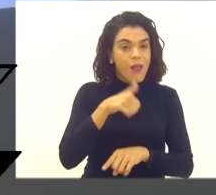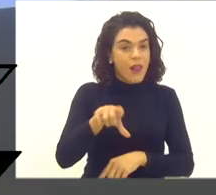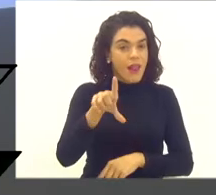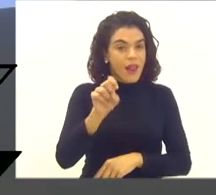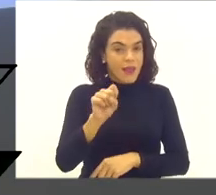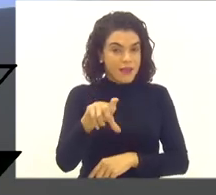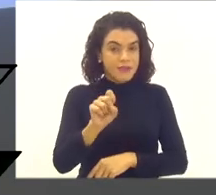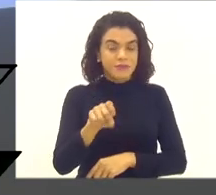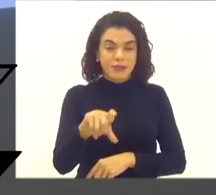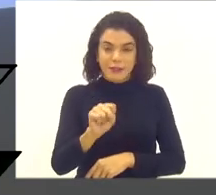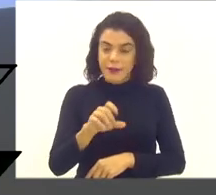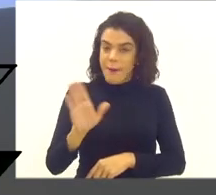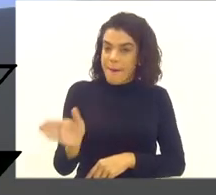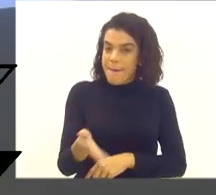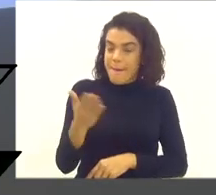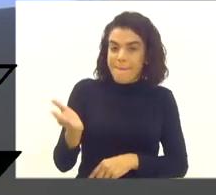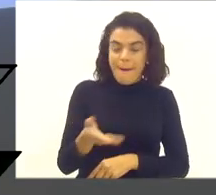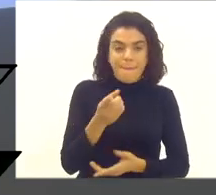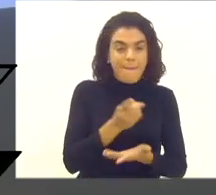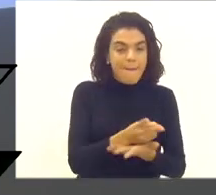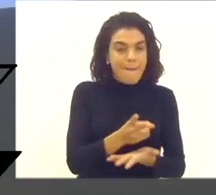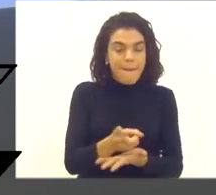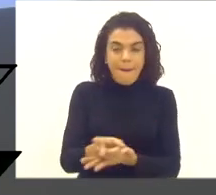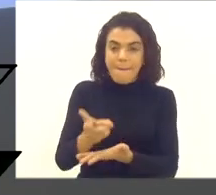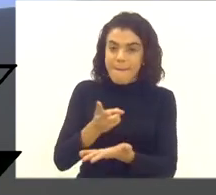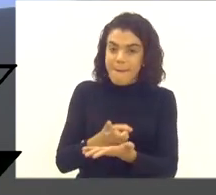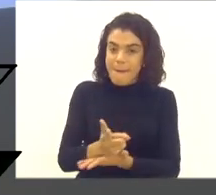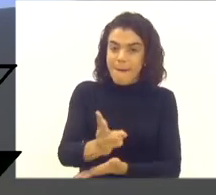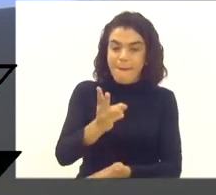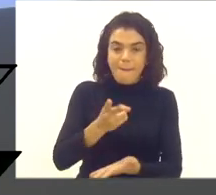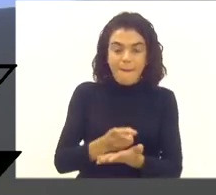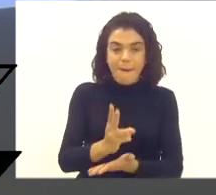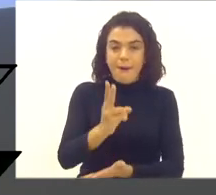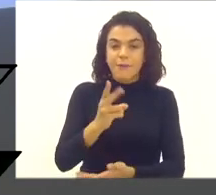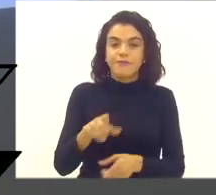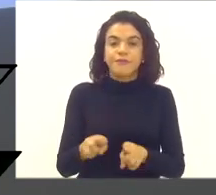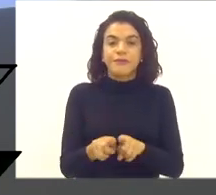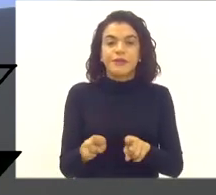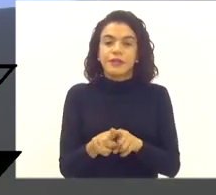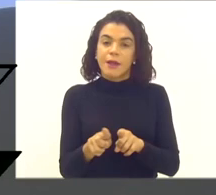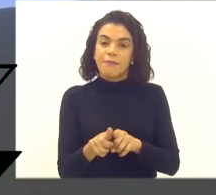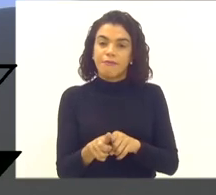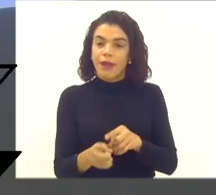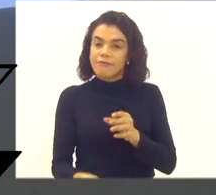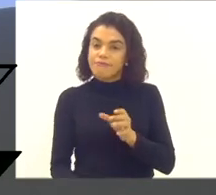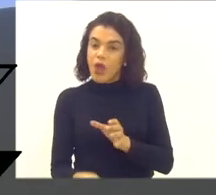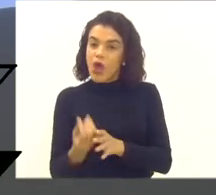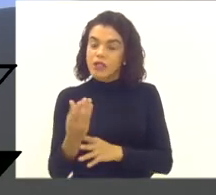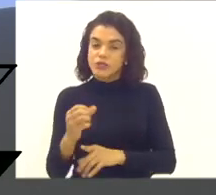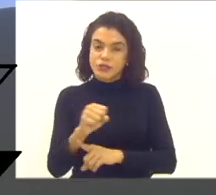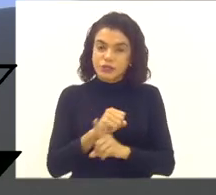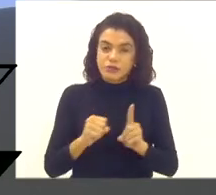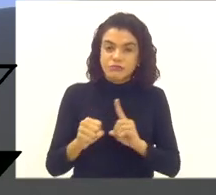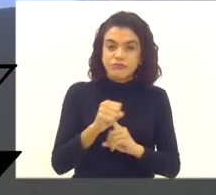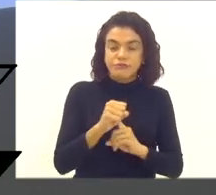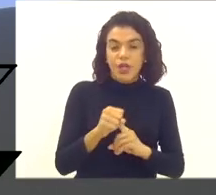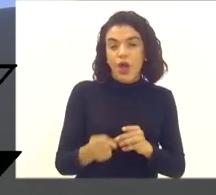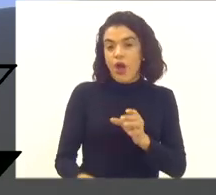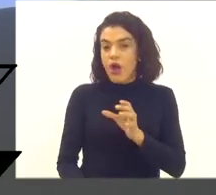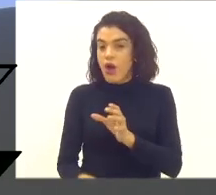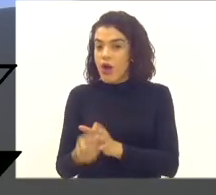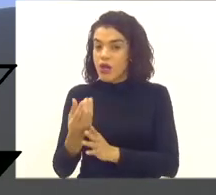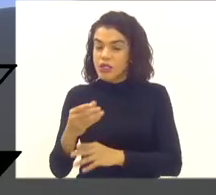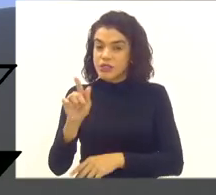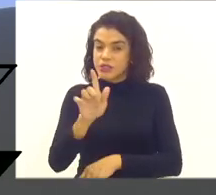que são muito frequentes e são muito violentos origem social também muitas vezes né origem